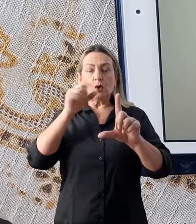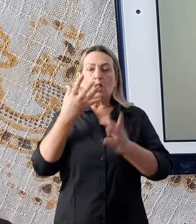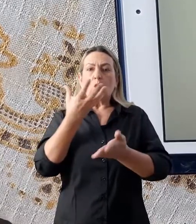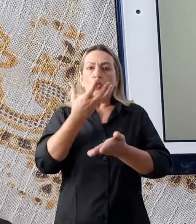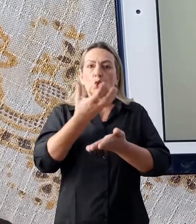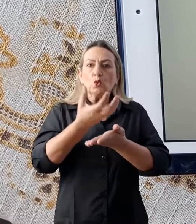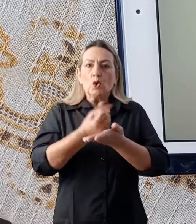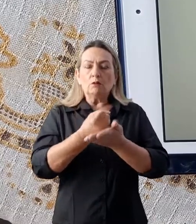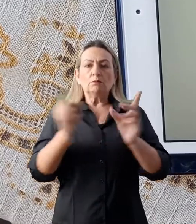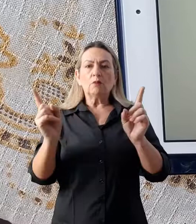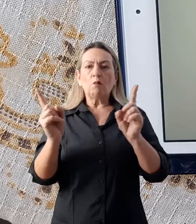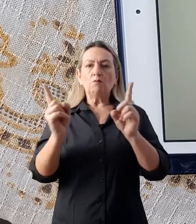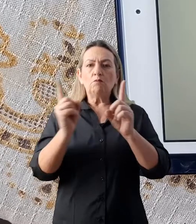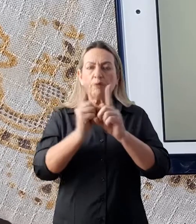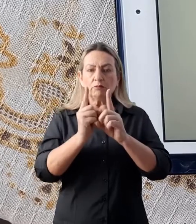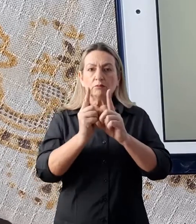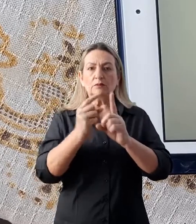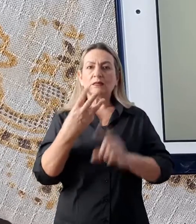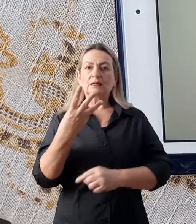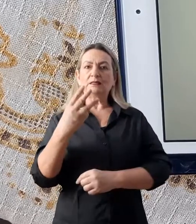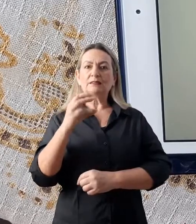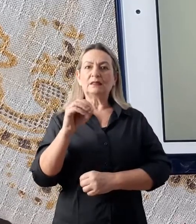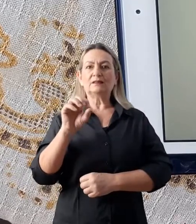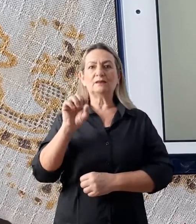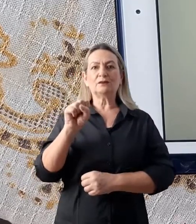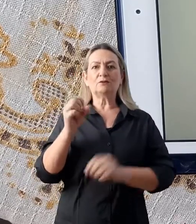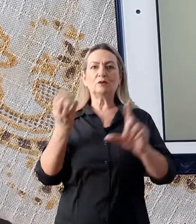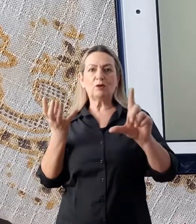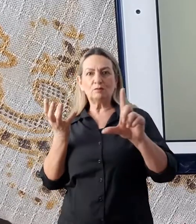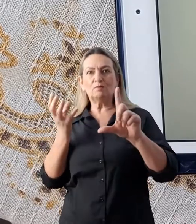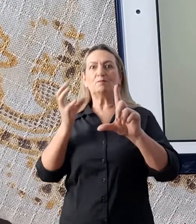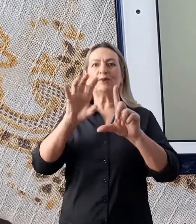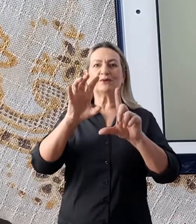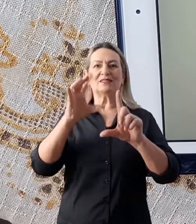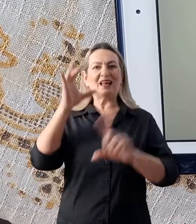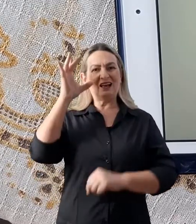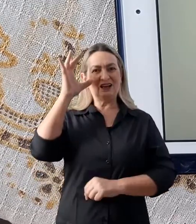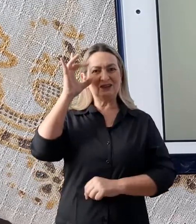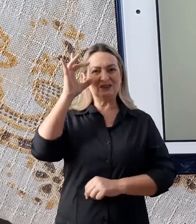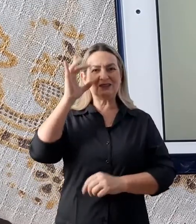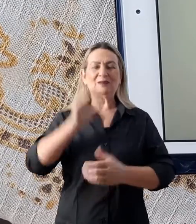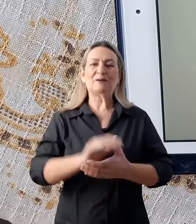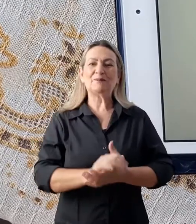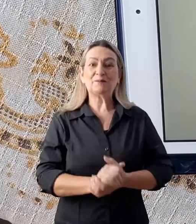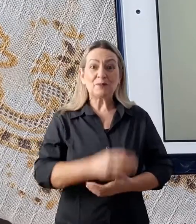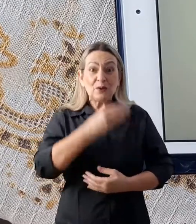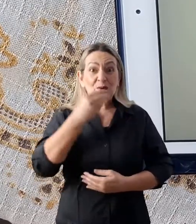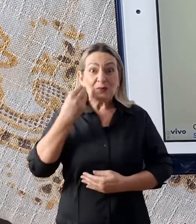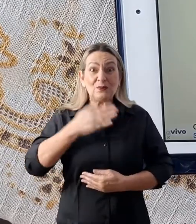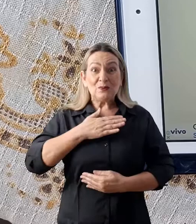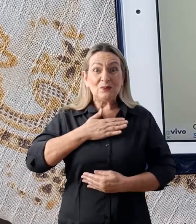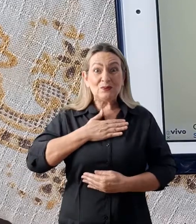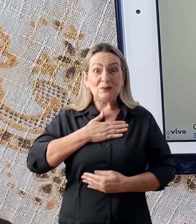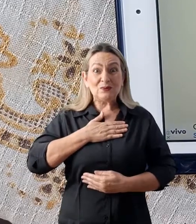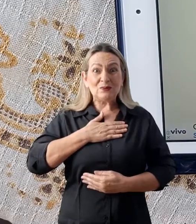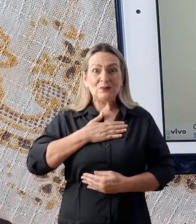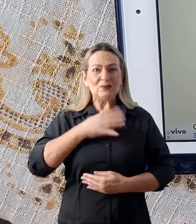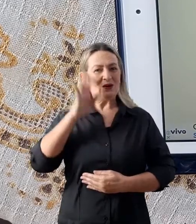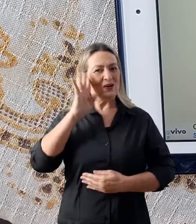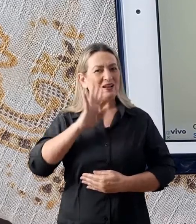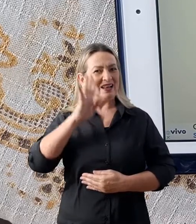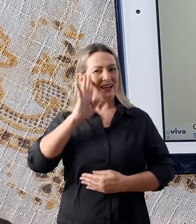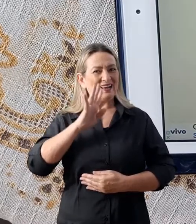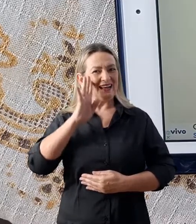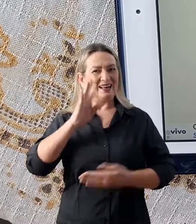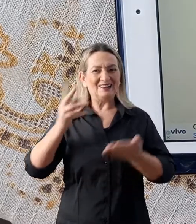automaticamente já vai comprimir para esse tamanho. Então, espero que vocês tenham gostado de como a gente pode